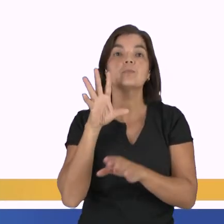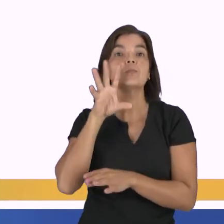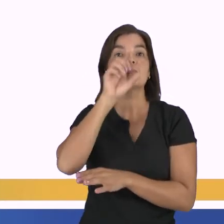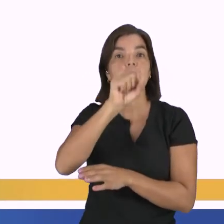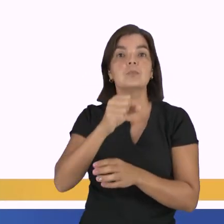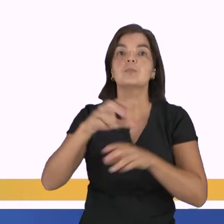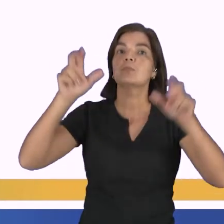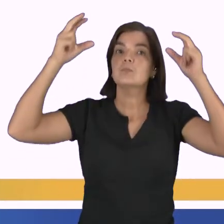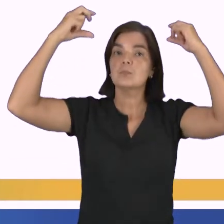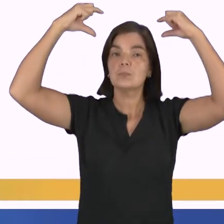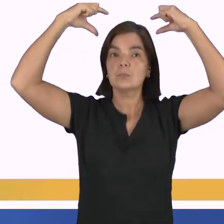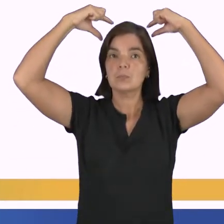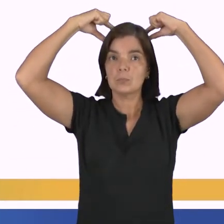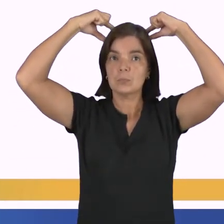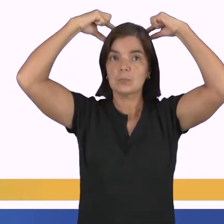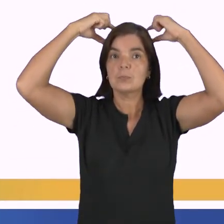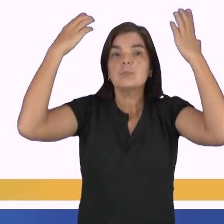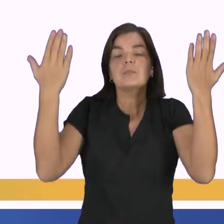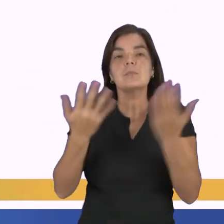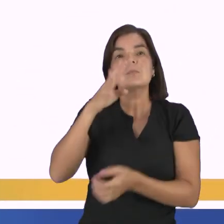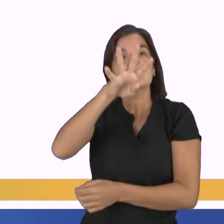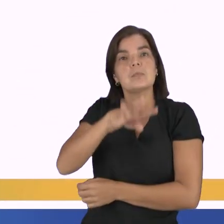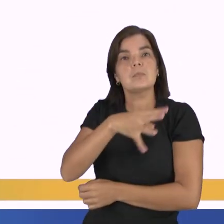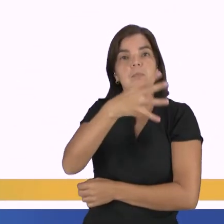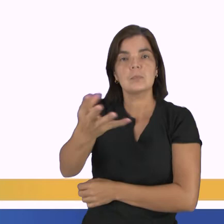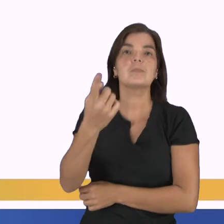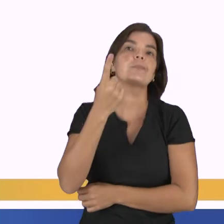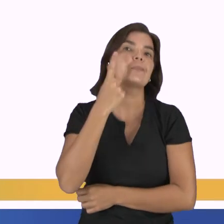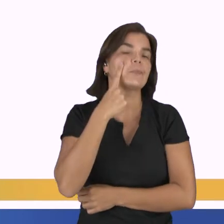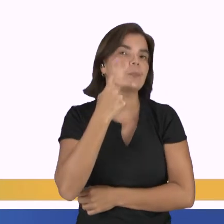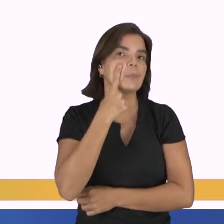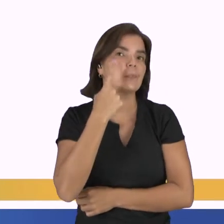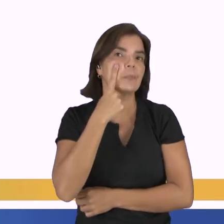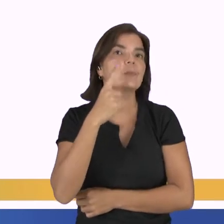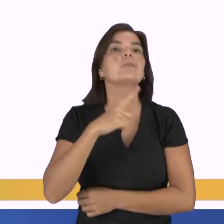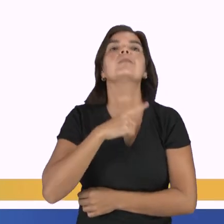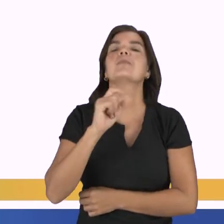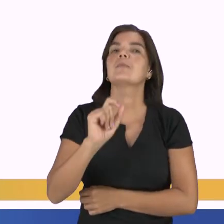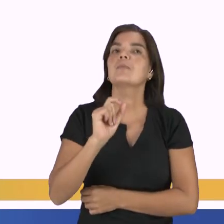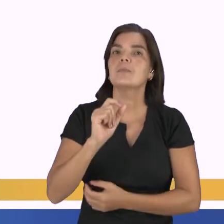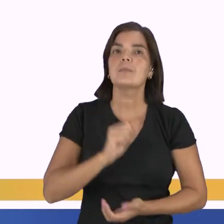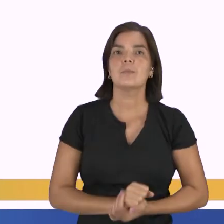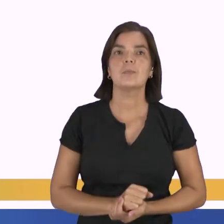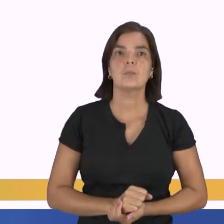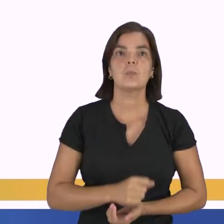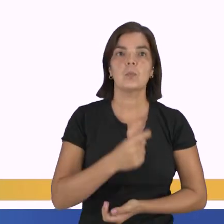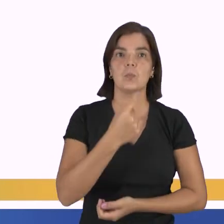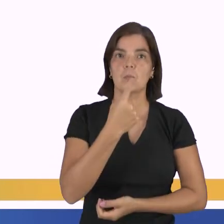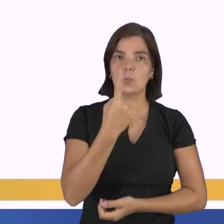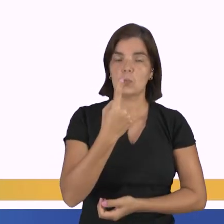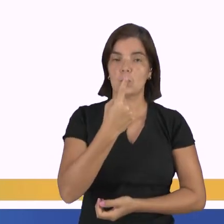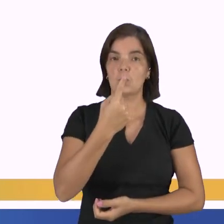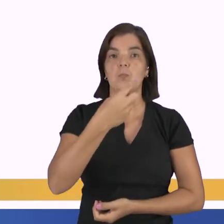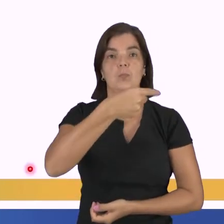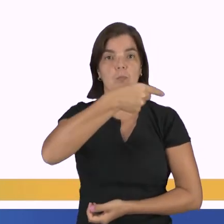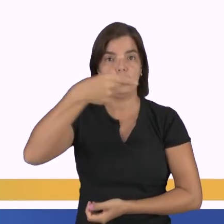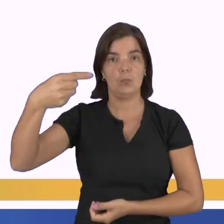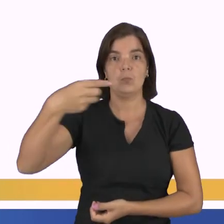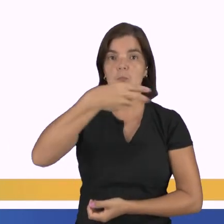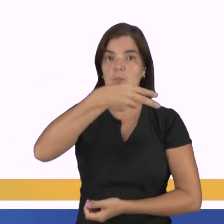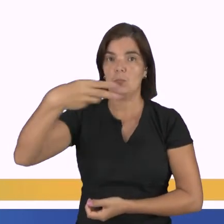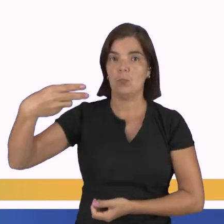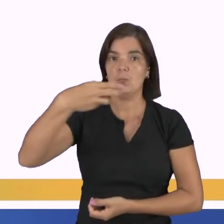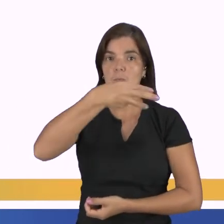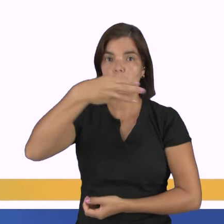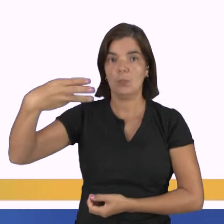aqui pelos então aqui eu tenho uma tabela e essa tabela aqui se você observar ela tem o que uma duas